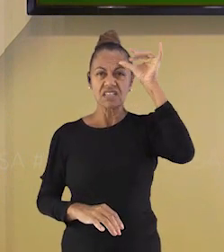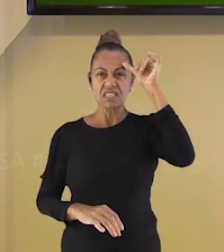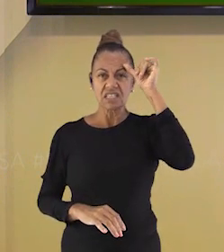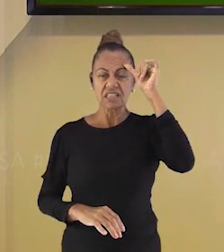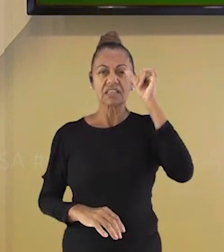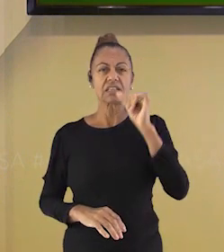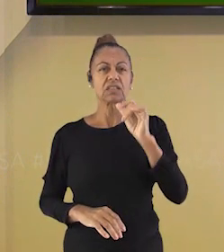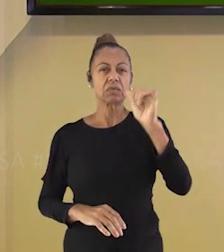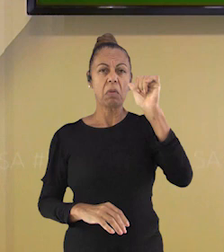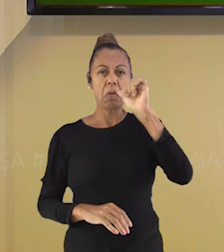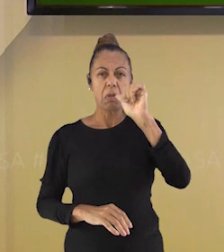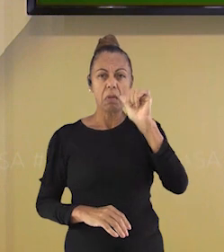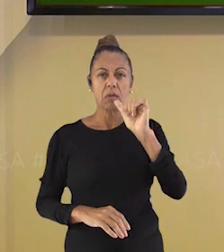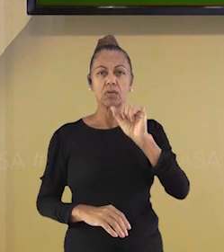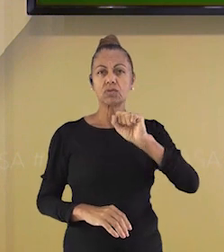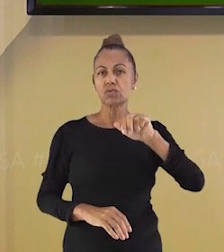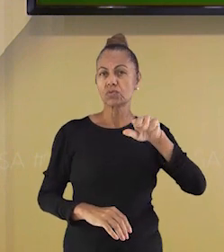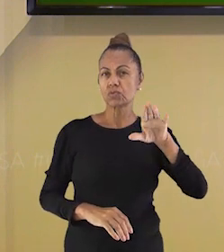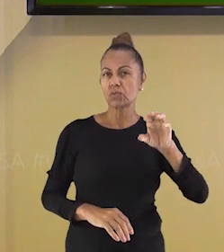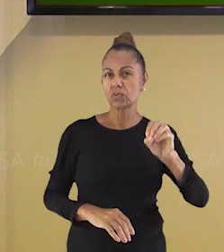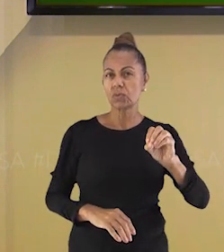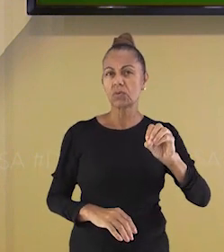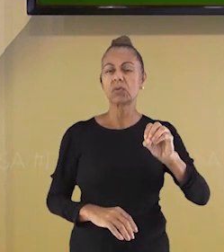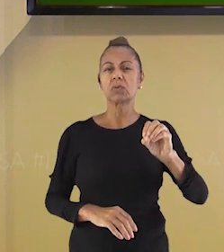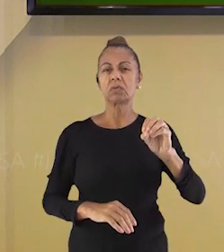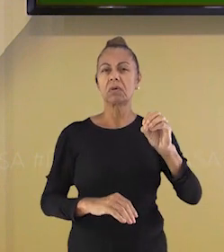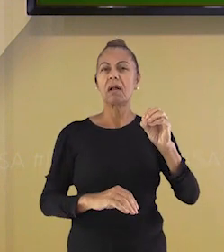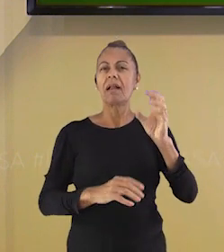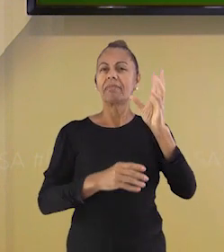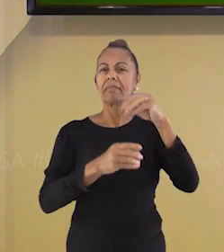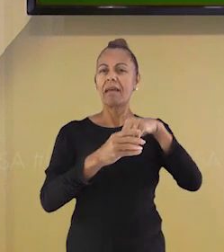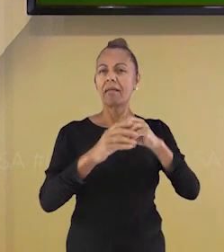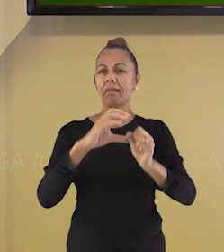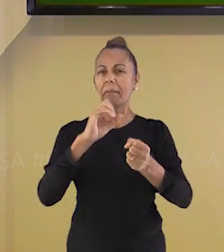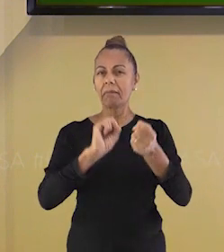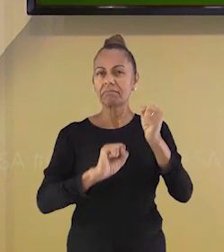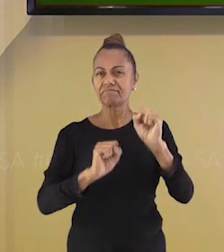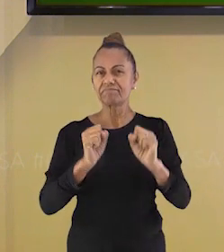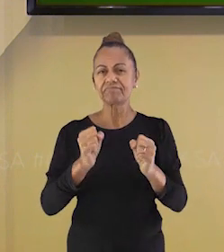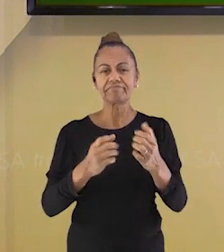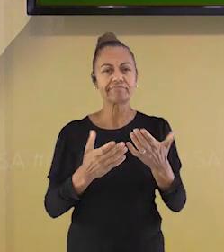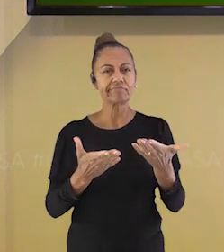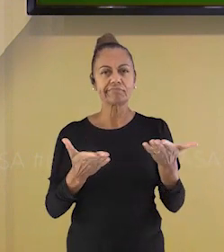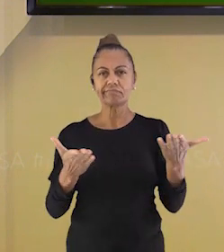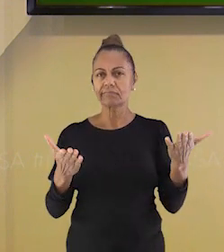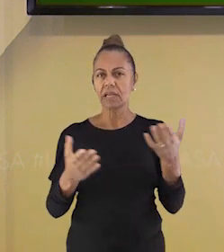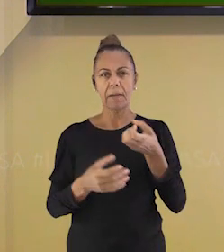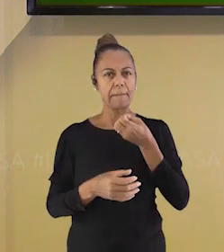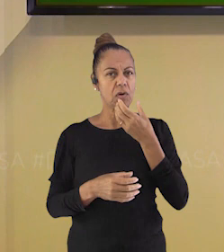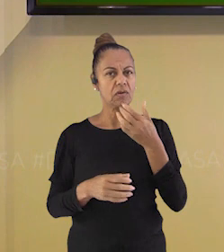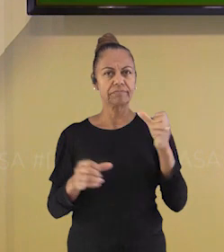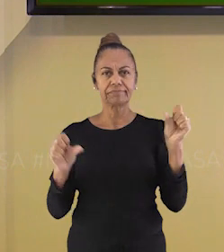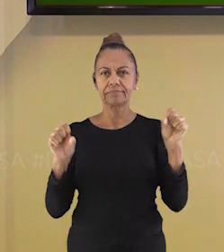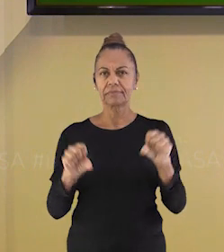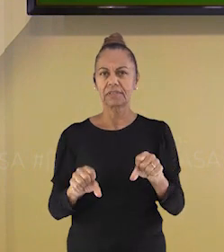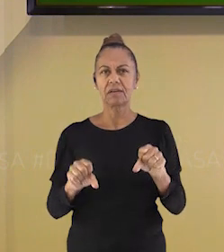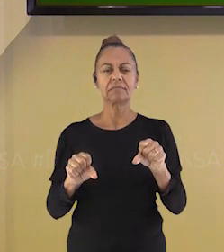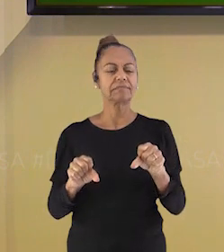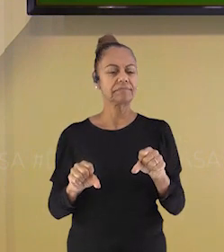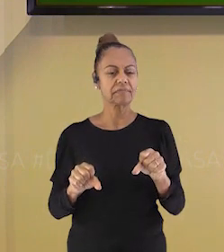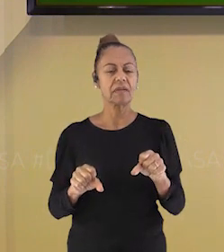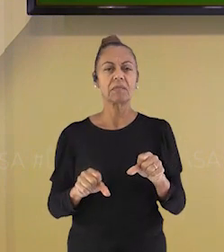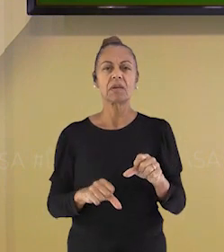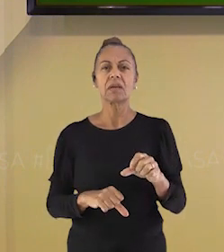e sucos industrializados, não são tão bons assim. Esse tipo de bebida, apreciada por